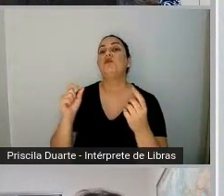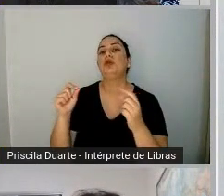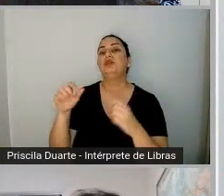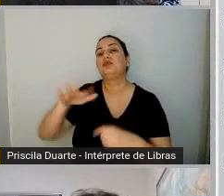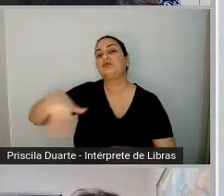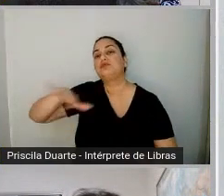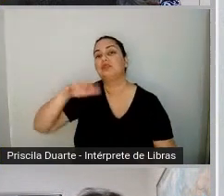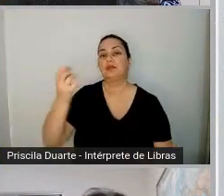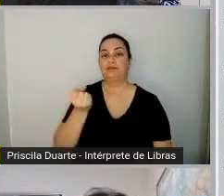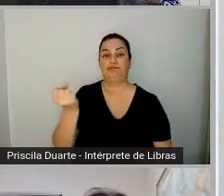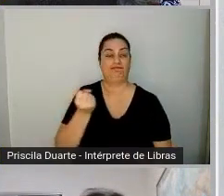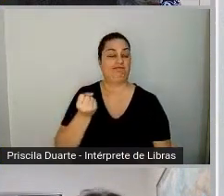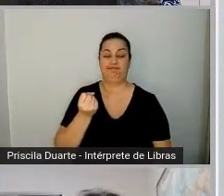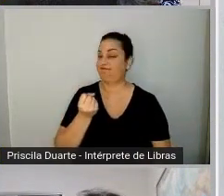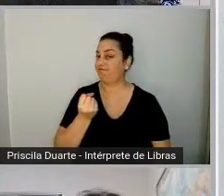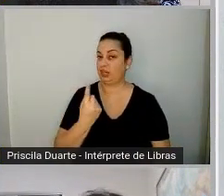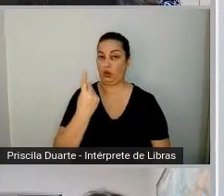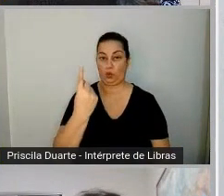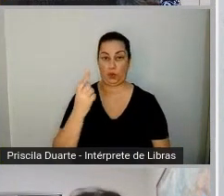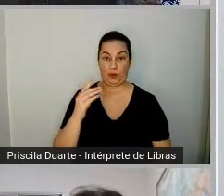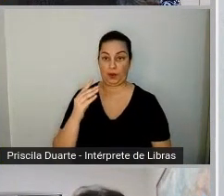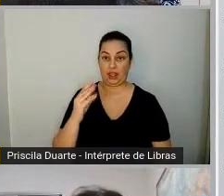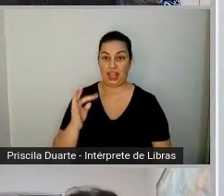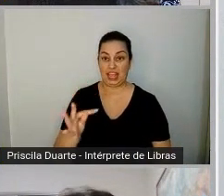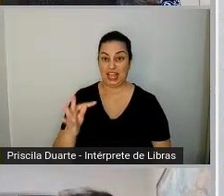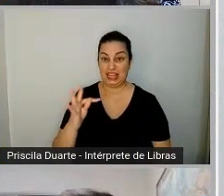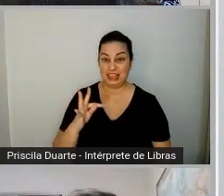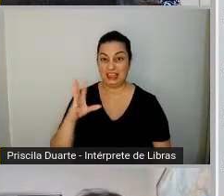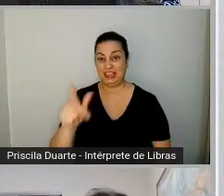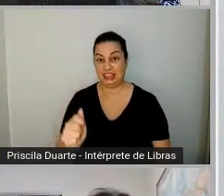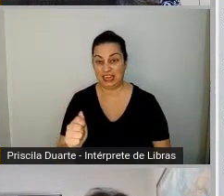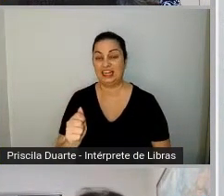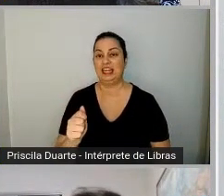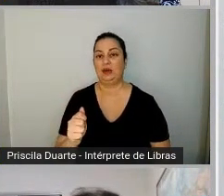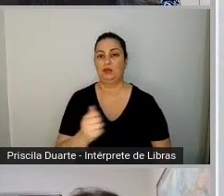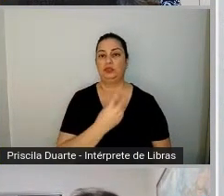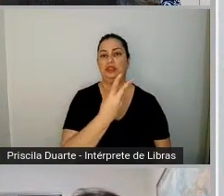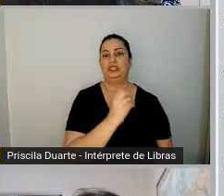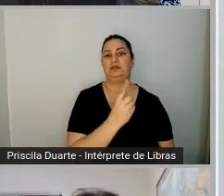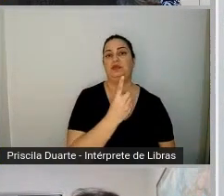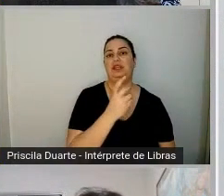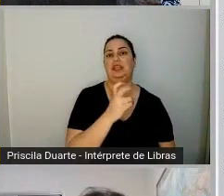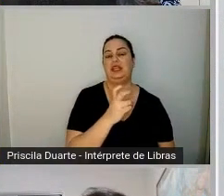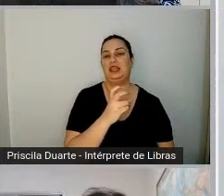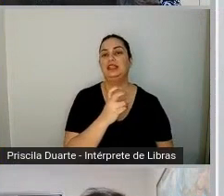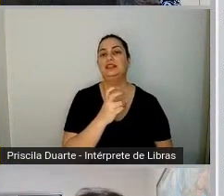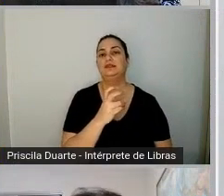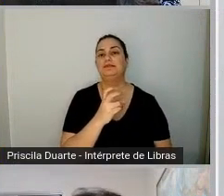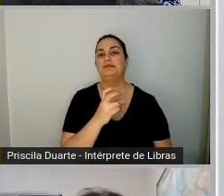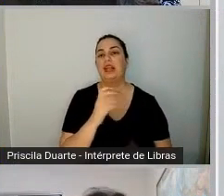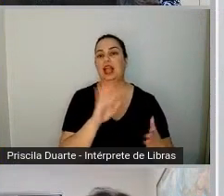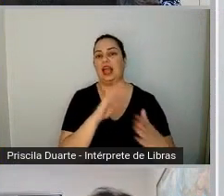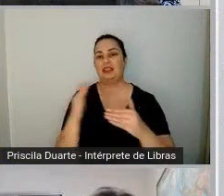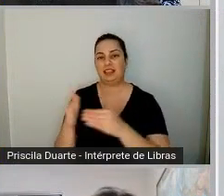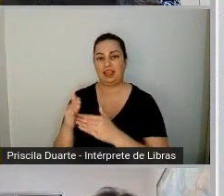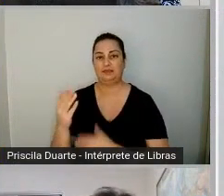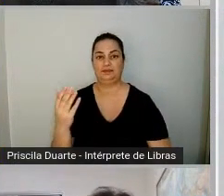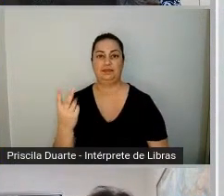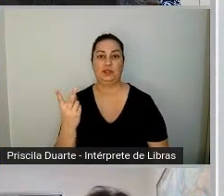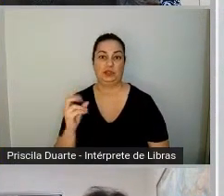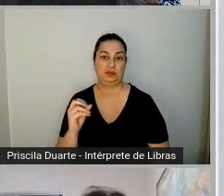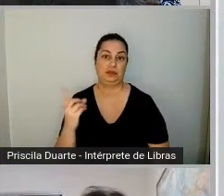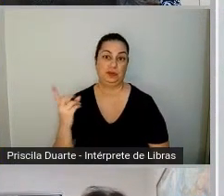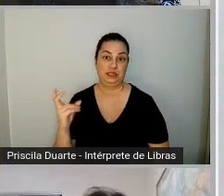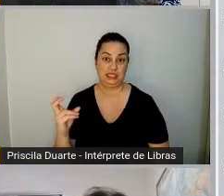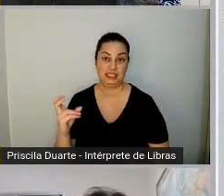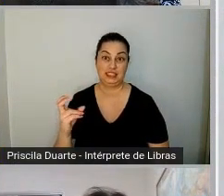de superávit primário de 95 a 2015 e a dívida só aumentou. Né, isso é tudo mentira, né? Dizem